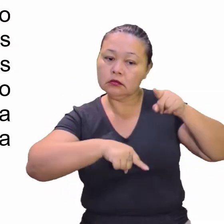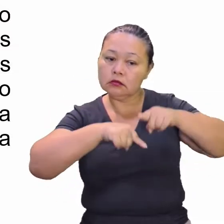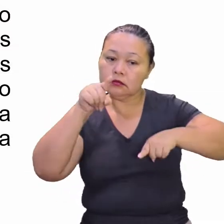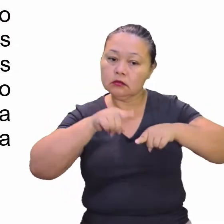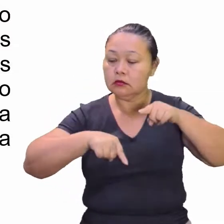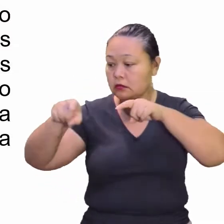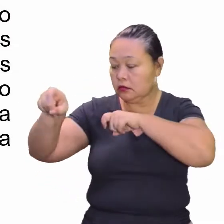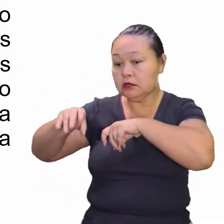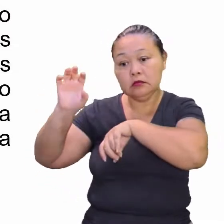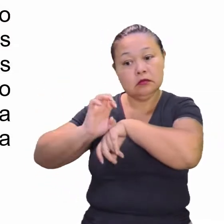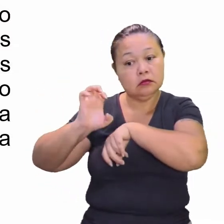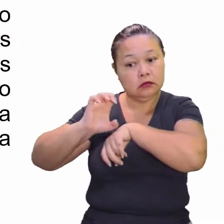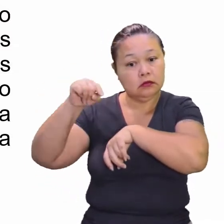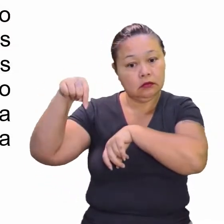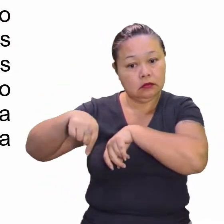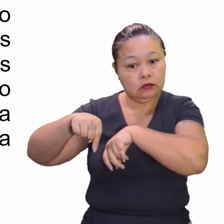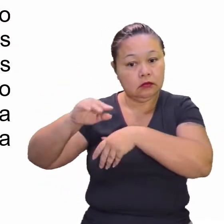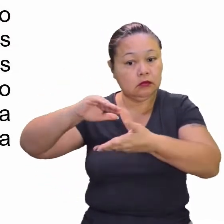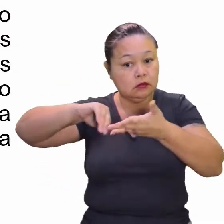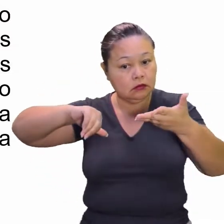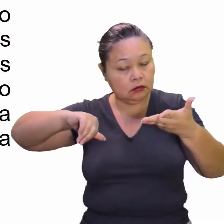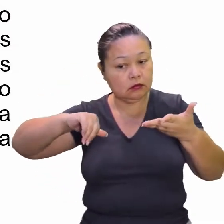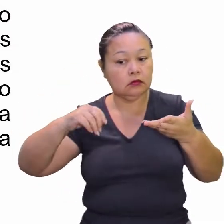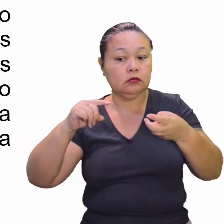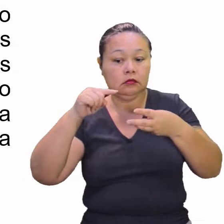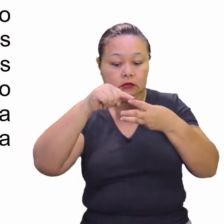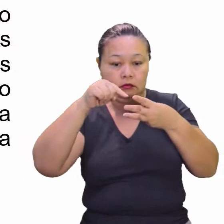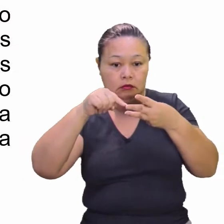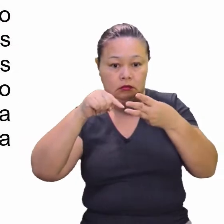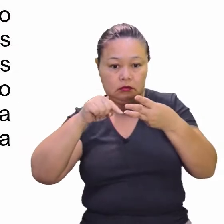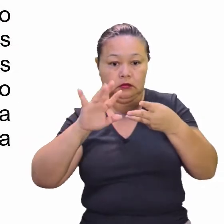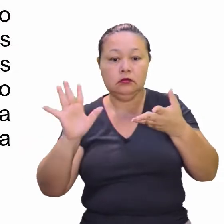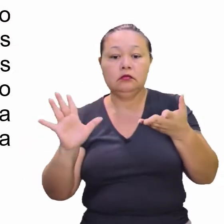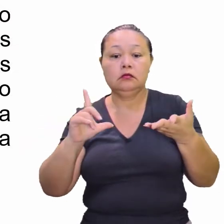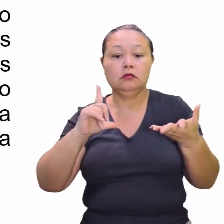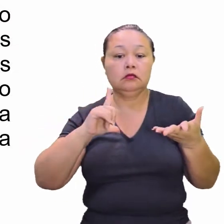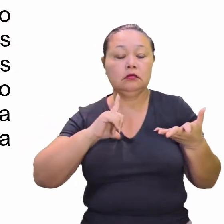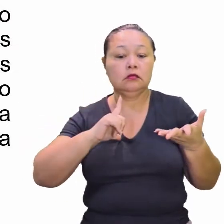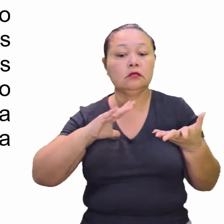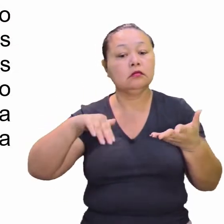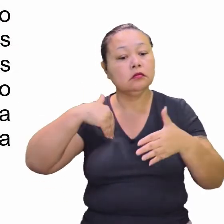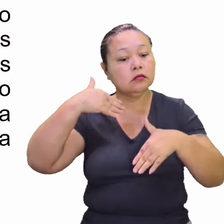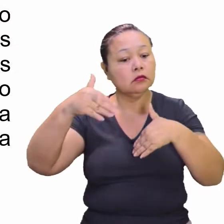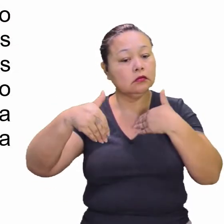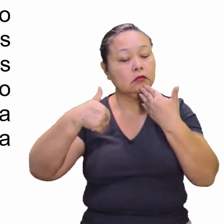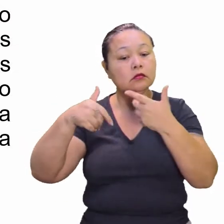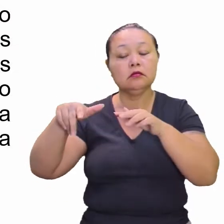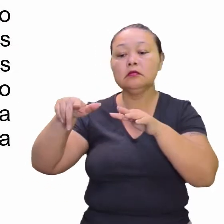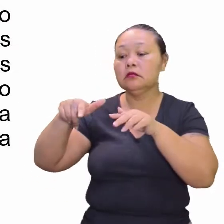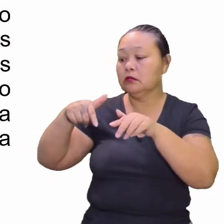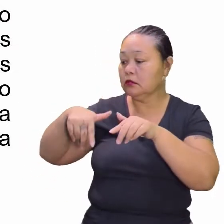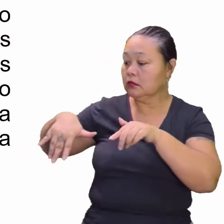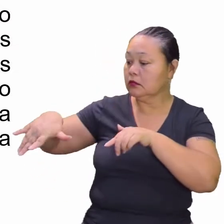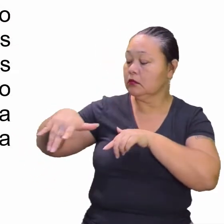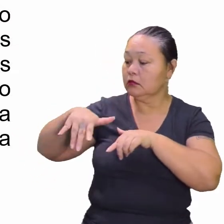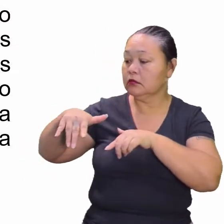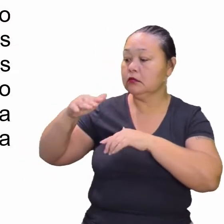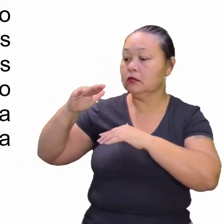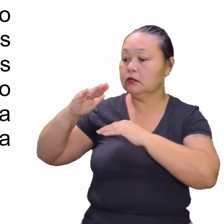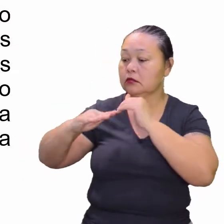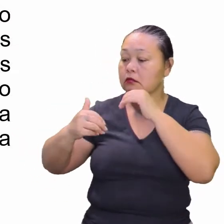produtos agrícolas de Rondônia, excluídas essas 3 culturas industriais citadas, vem do trabalho